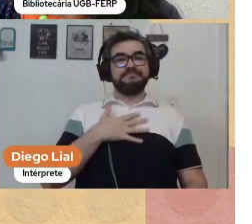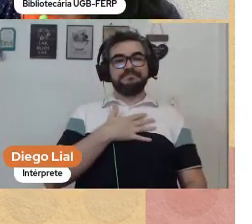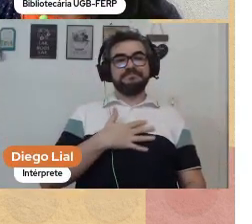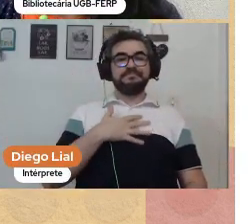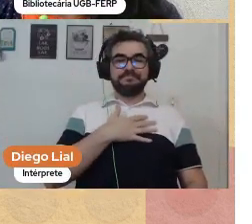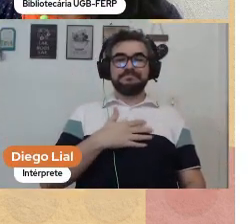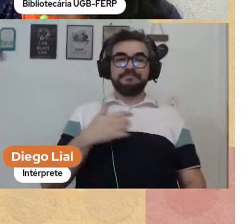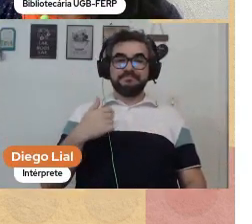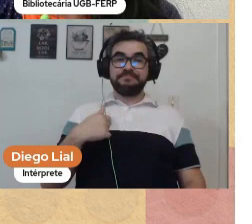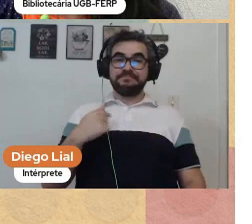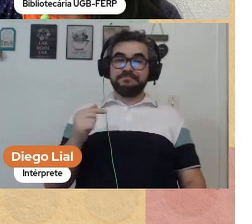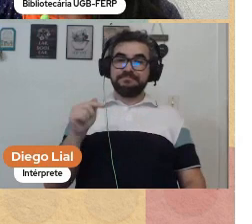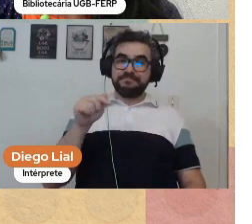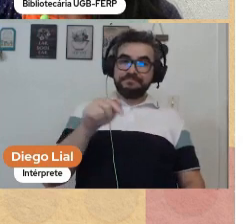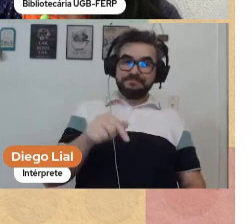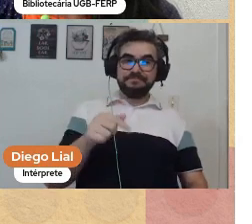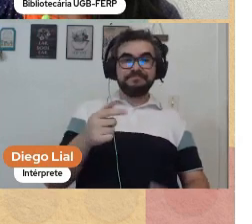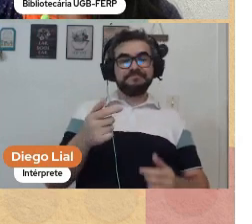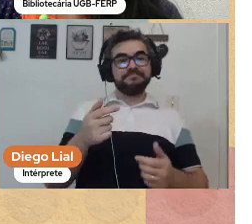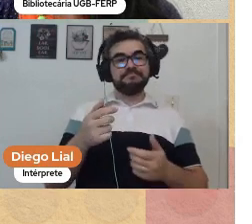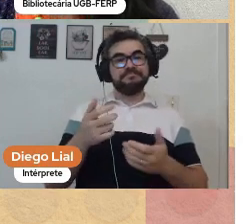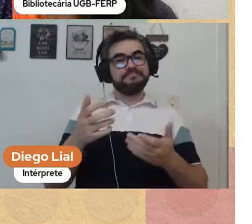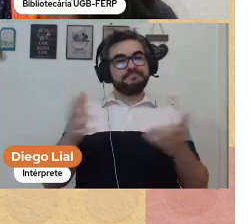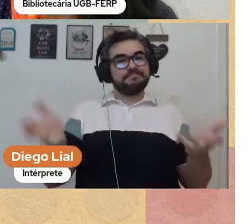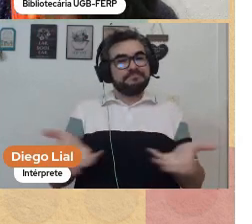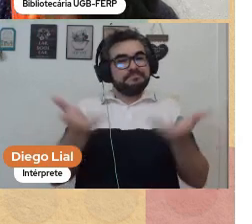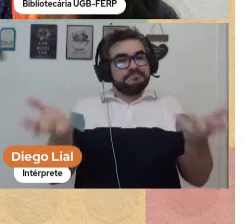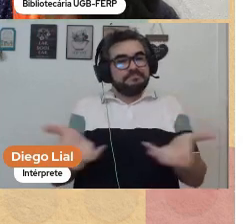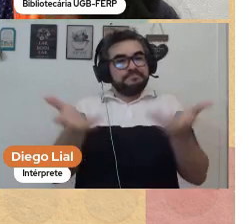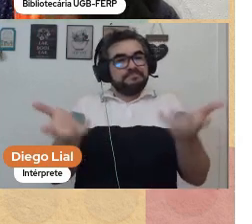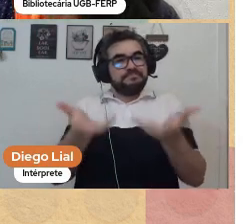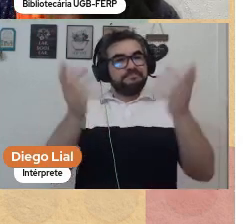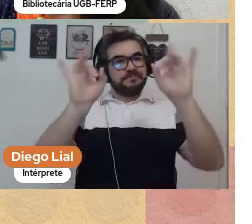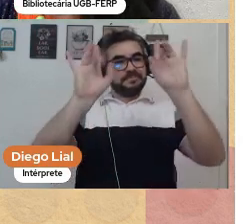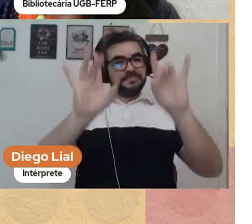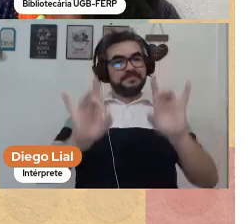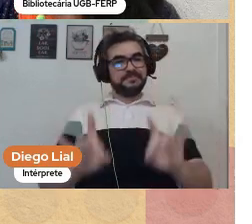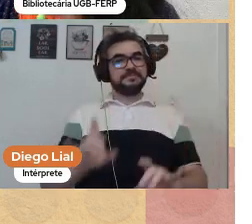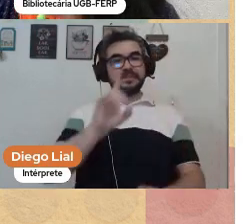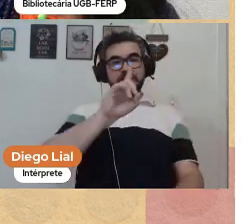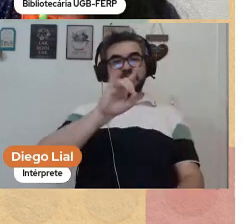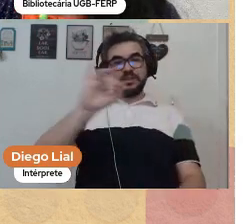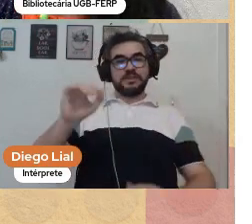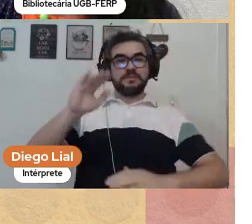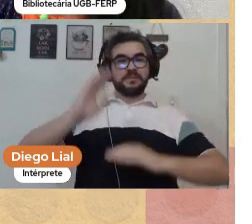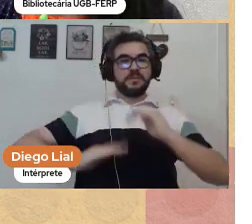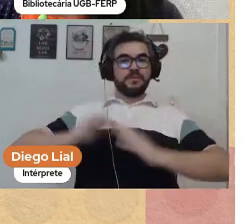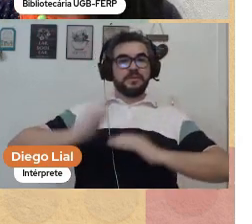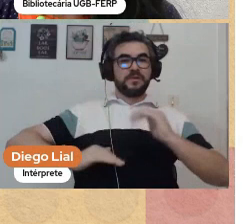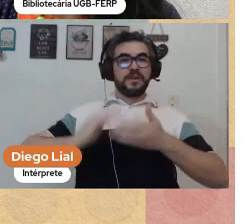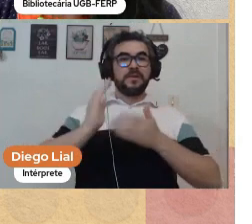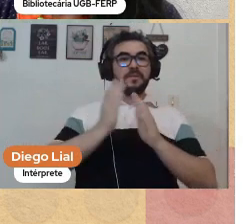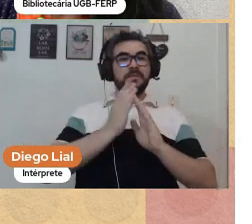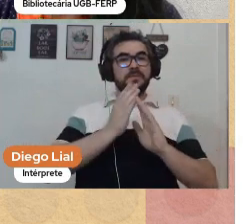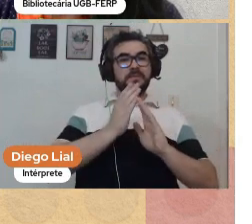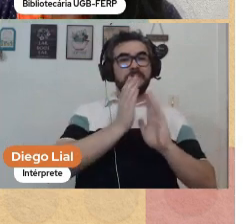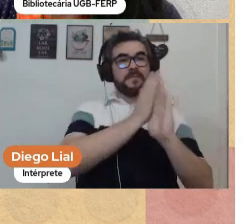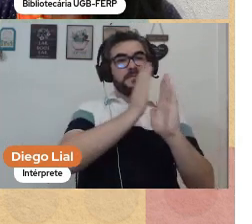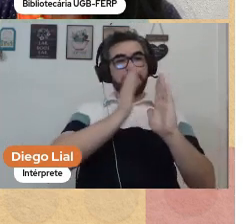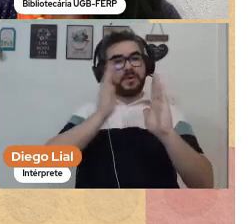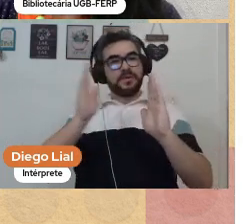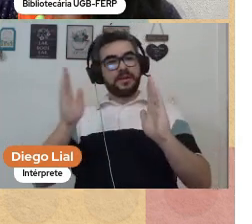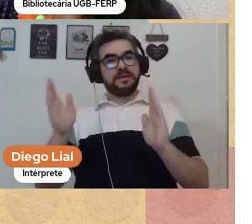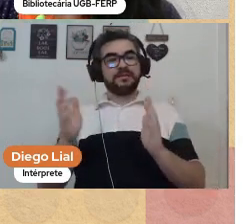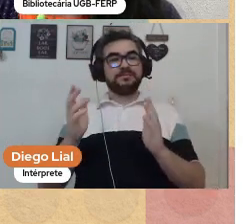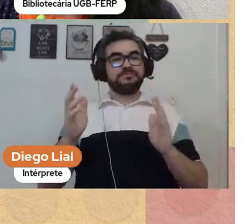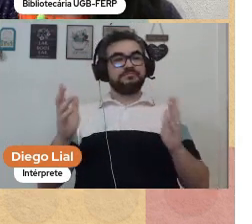abrilhantar o dia do bibliotecário, que é tão necessário de nós sempre estarmos em comemoração. Às vezes, nem tanta comemoração, mas nós somos